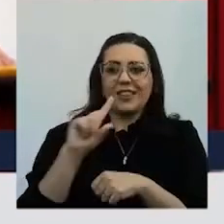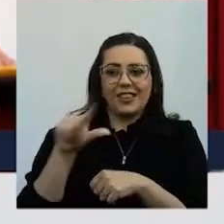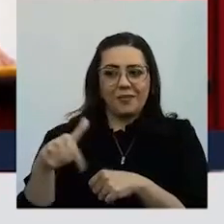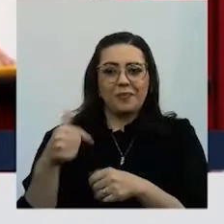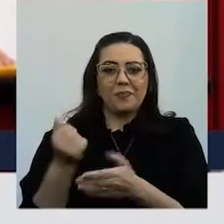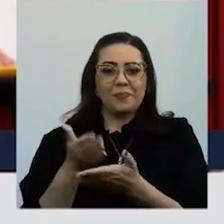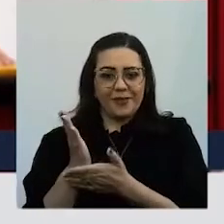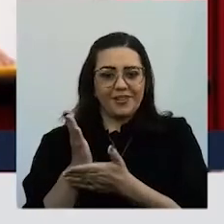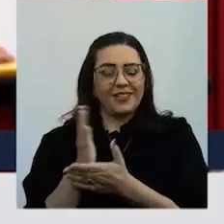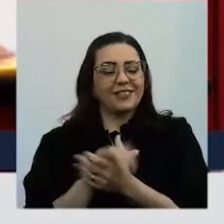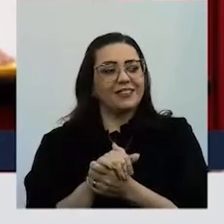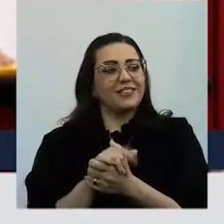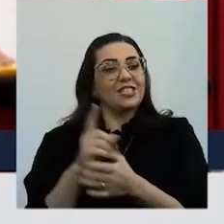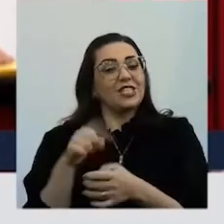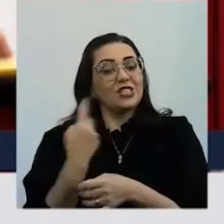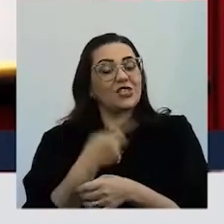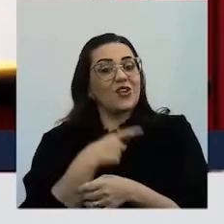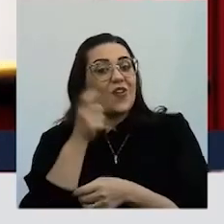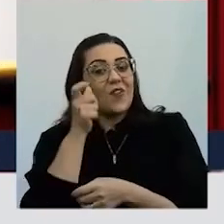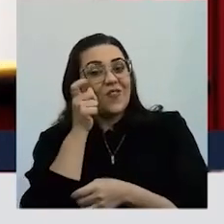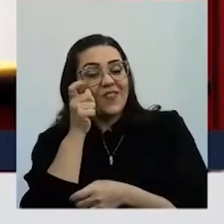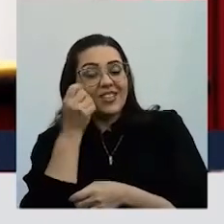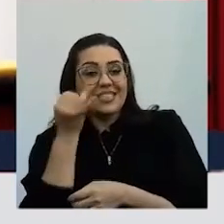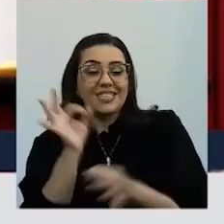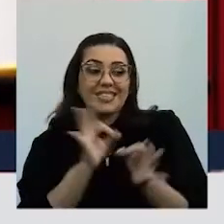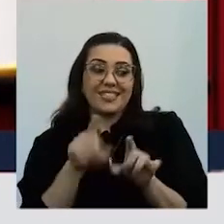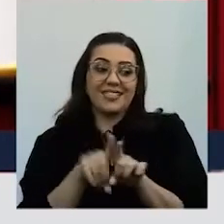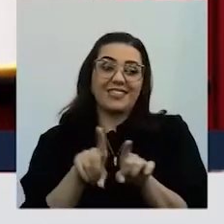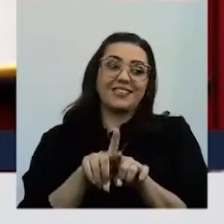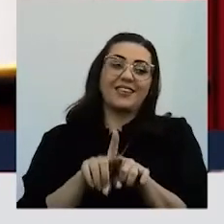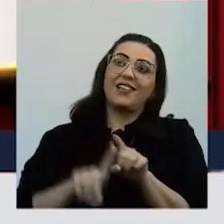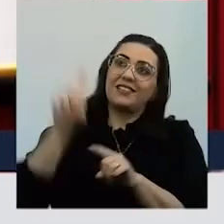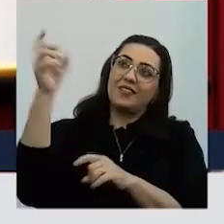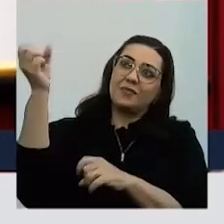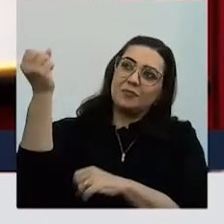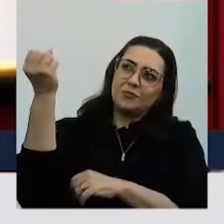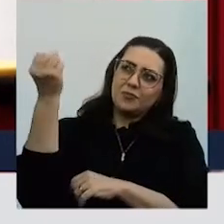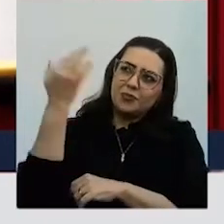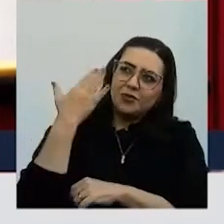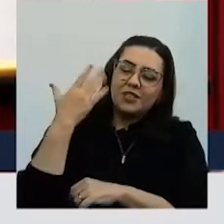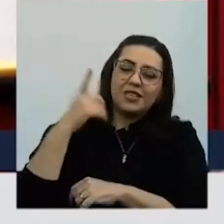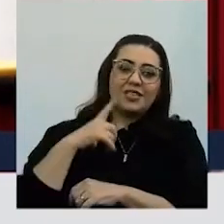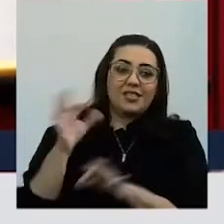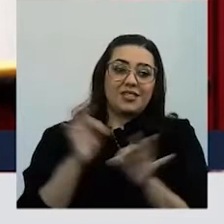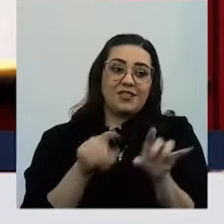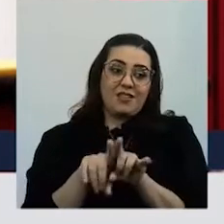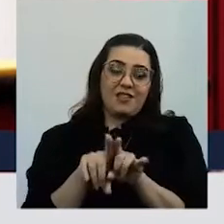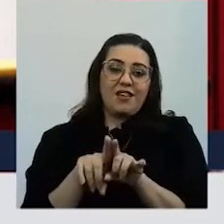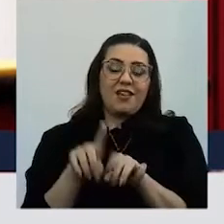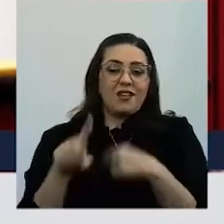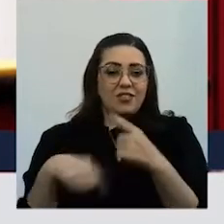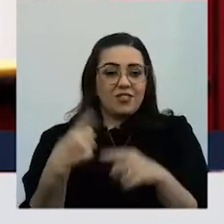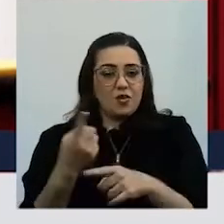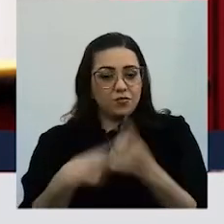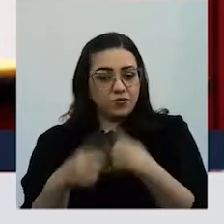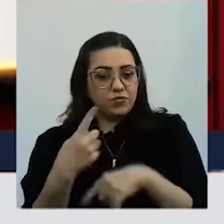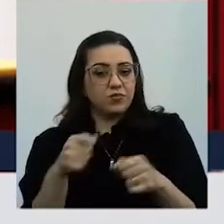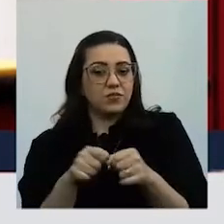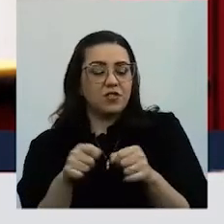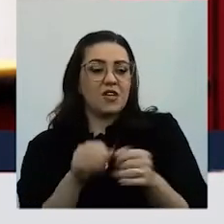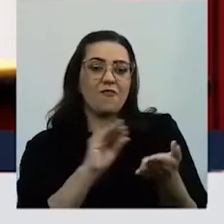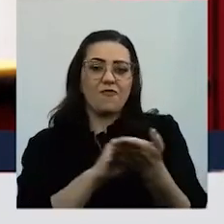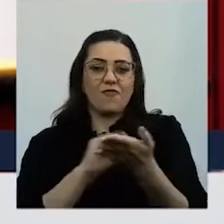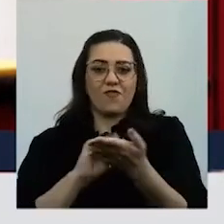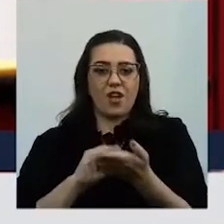melhor. Jorge Seba utilizou a tribuna para apresentar um balanço das atividades de seu primeiro ano de gestão. Lembrou